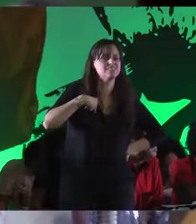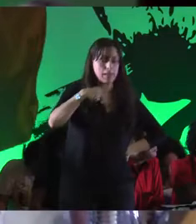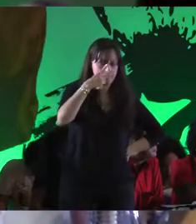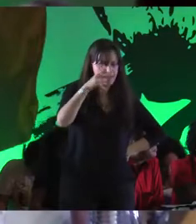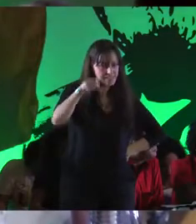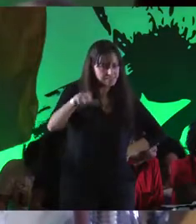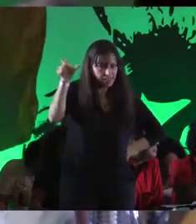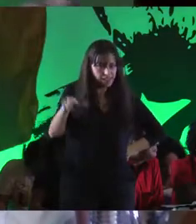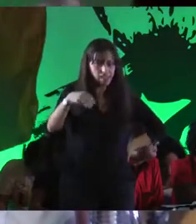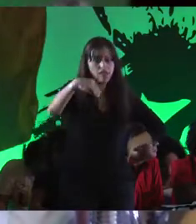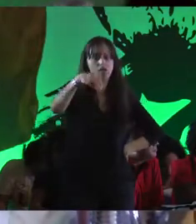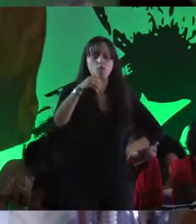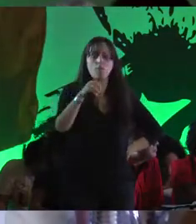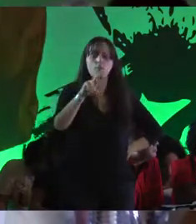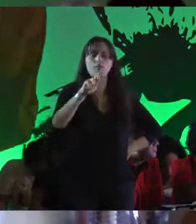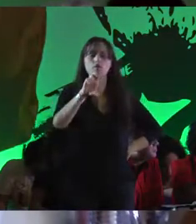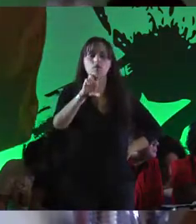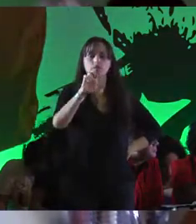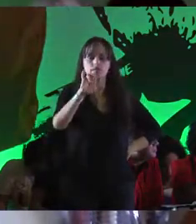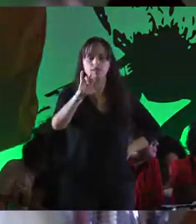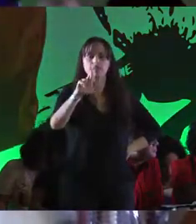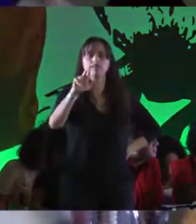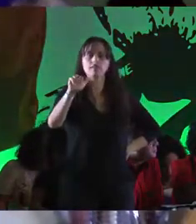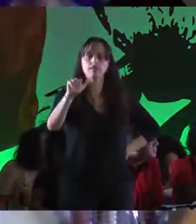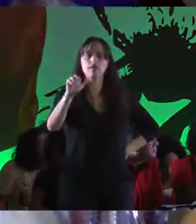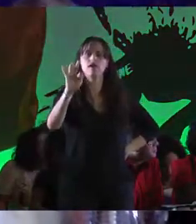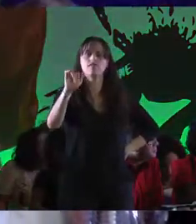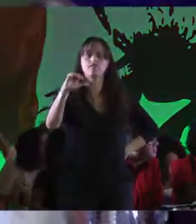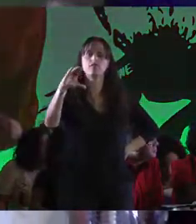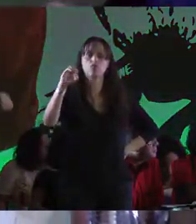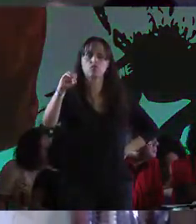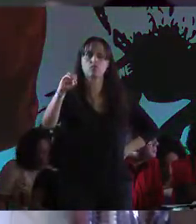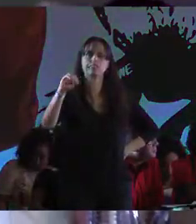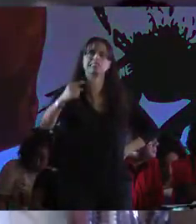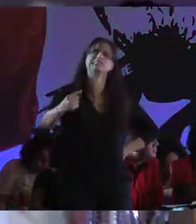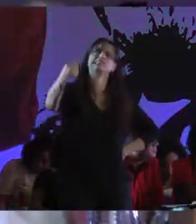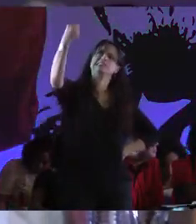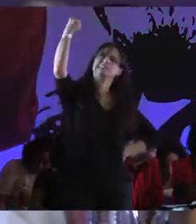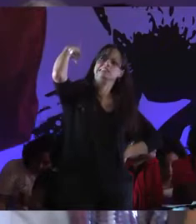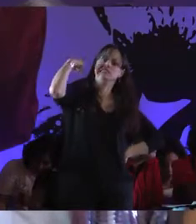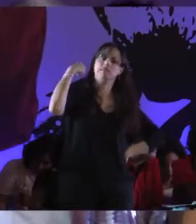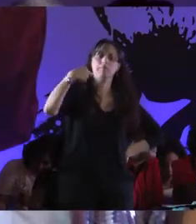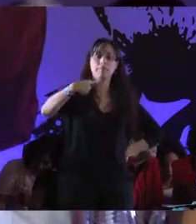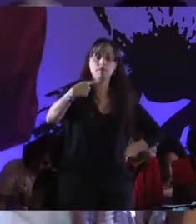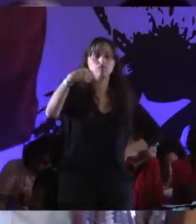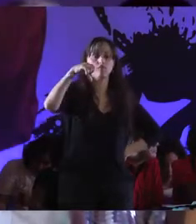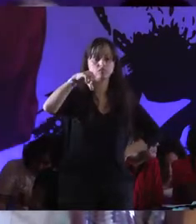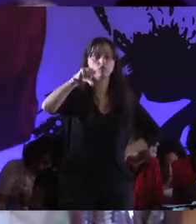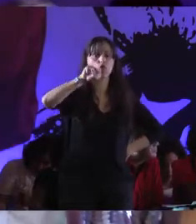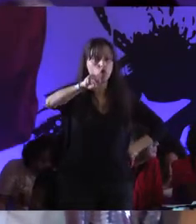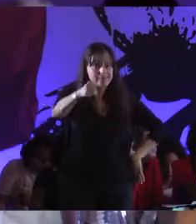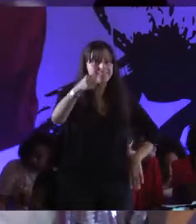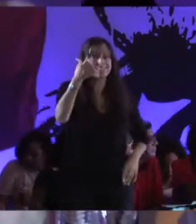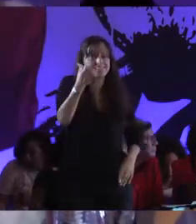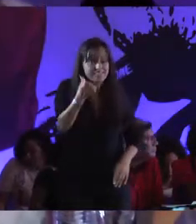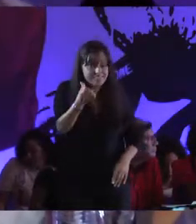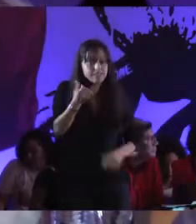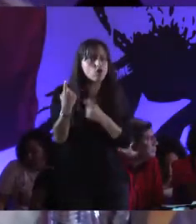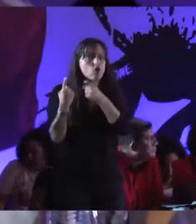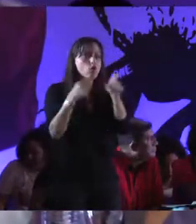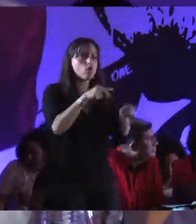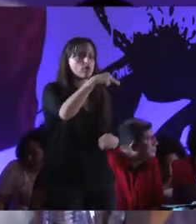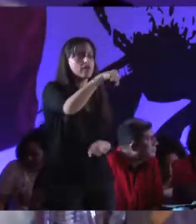Franco. Lá no Rio de Janeiro, em 86, o Moreira Franco, que disputava contra o Darcy